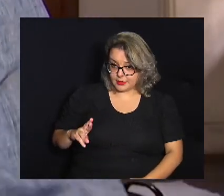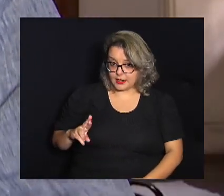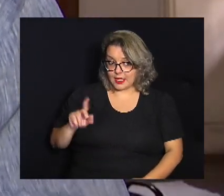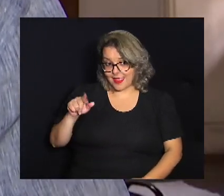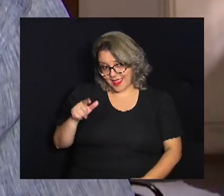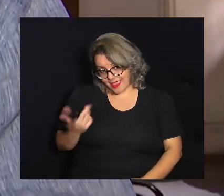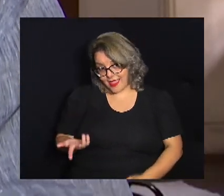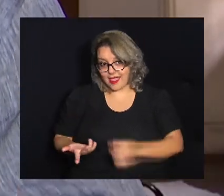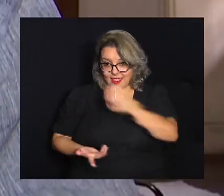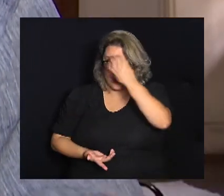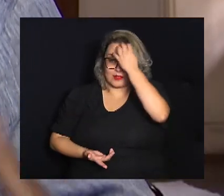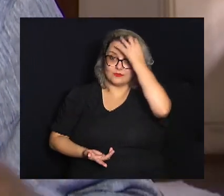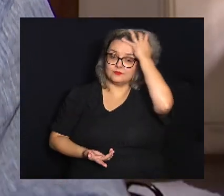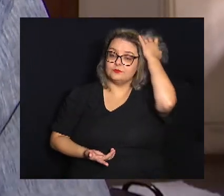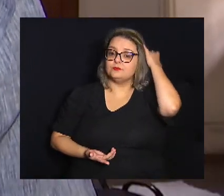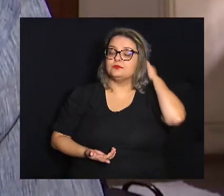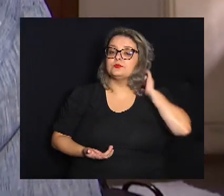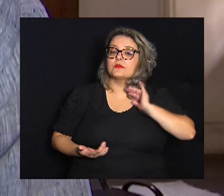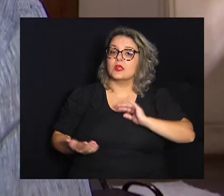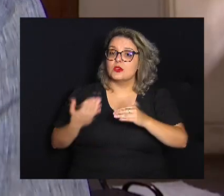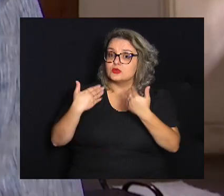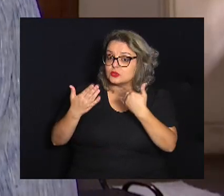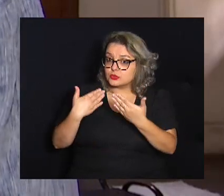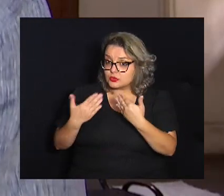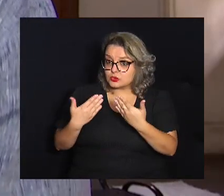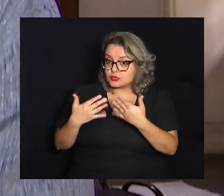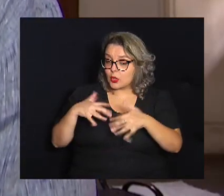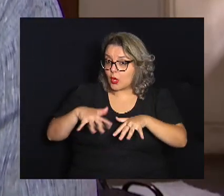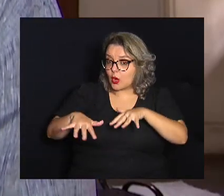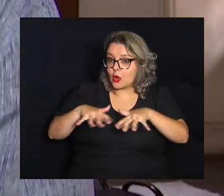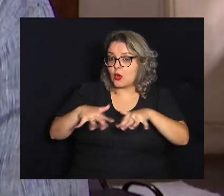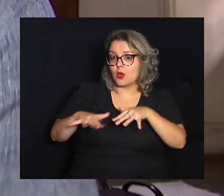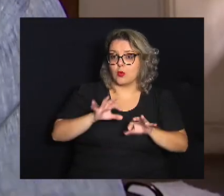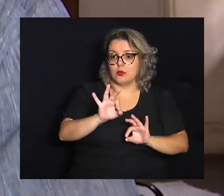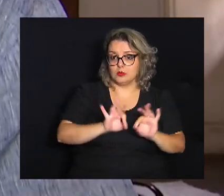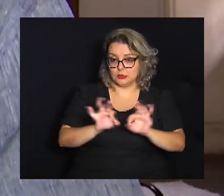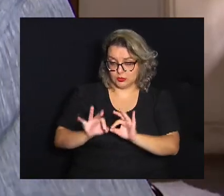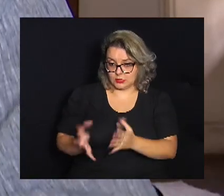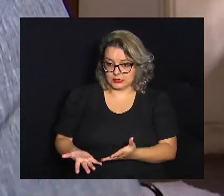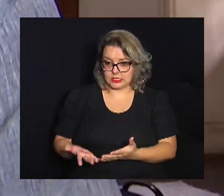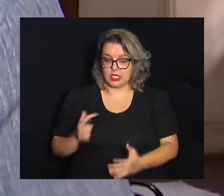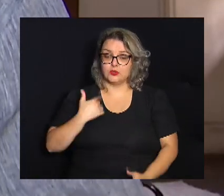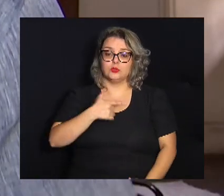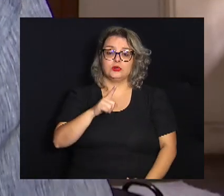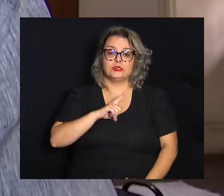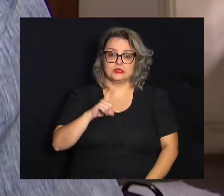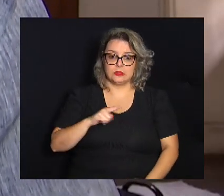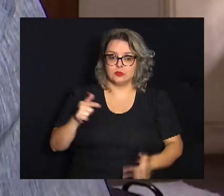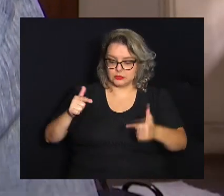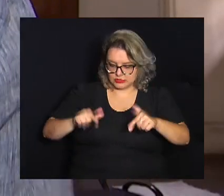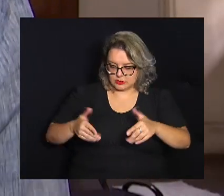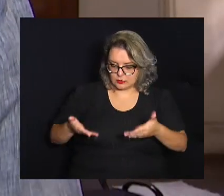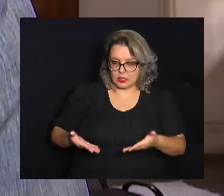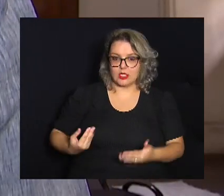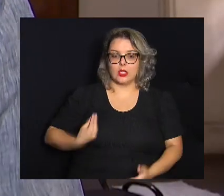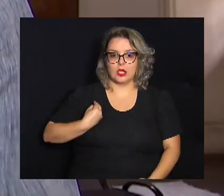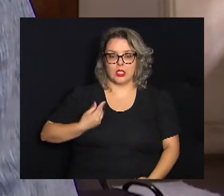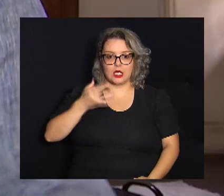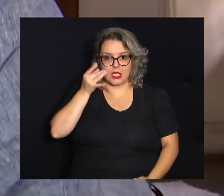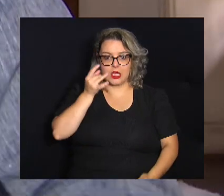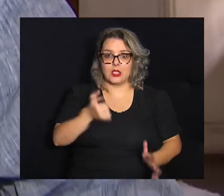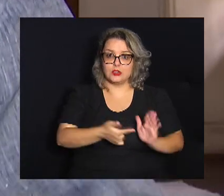ela dialoga com o movimento organizado, né? Nós temos aqui nesse espaço onde nós estamos fazendo